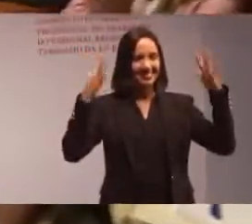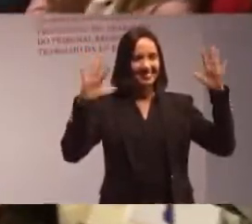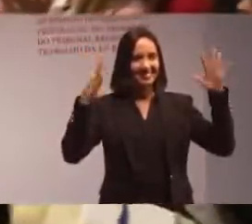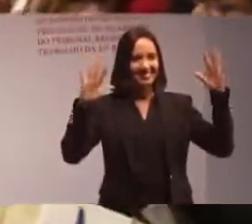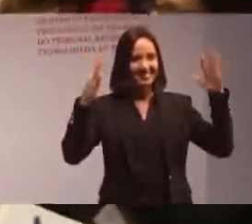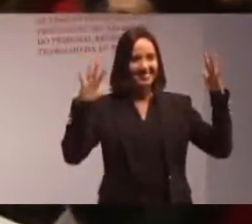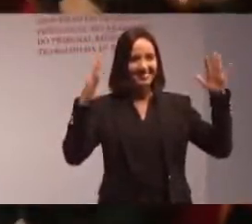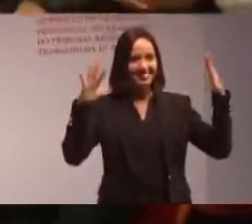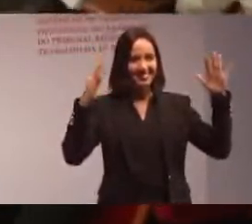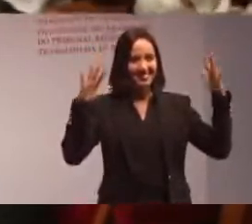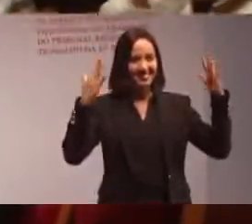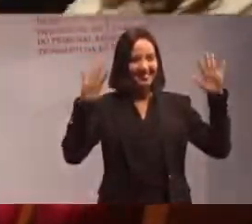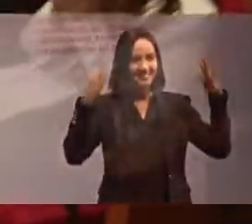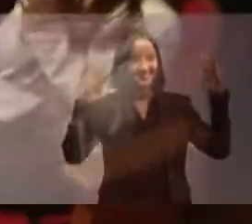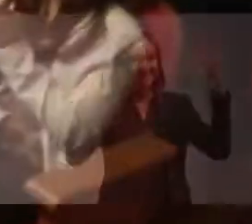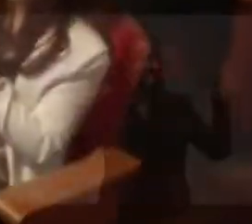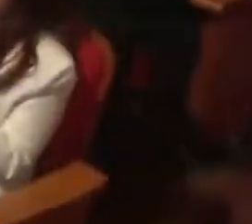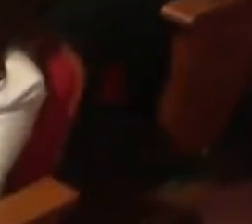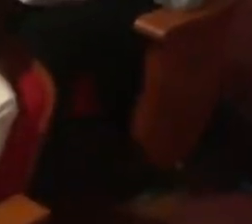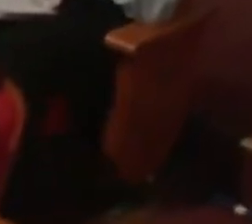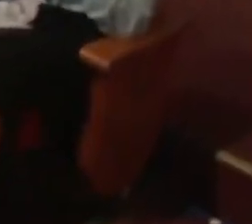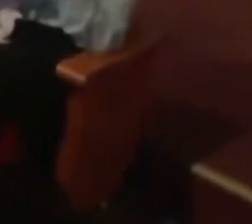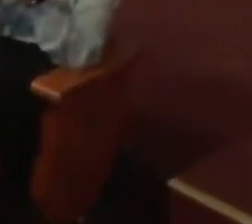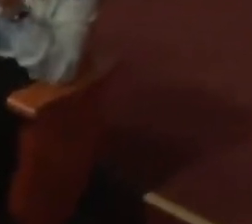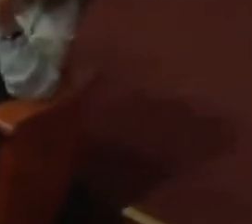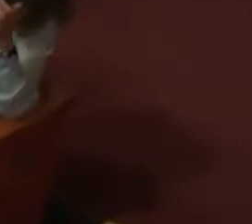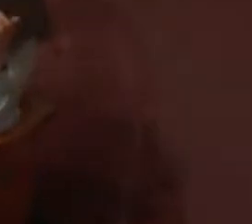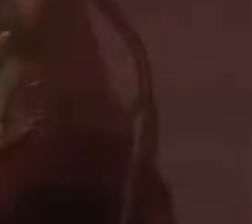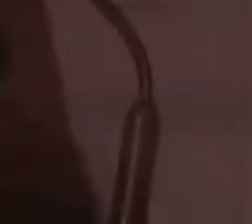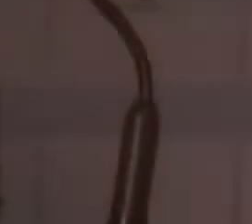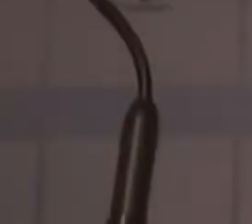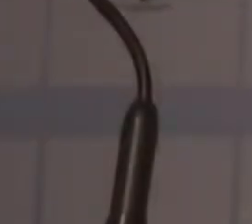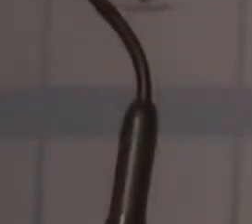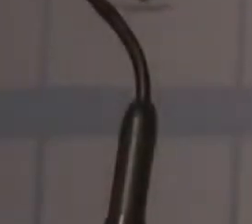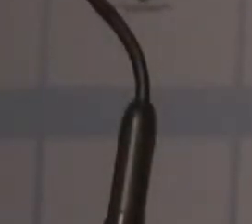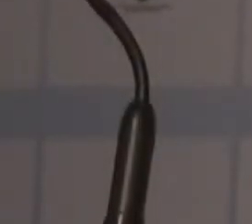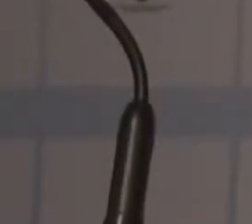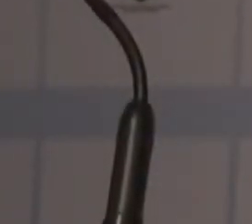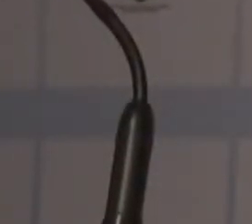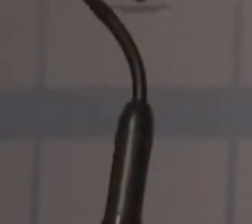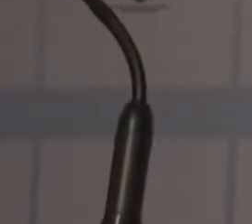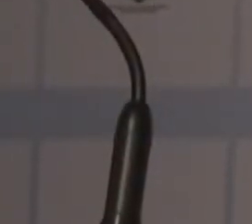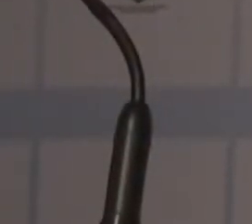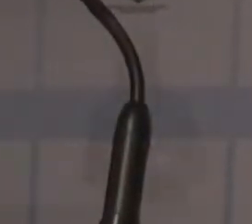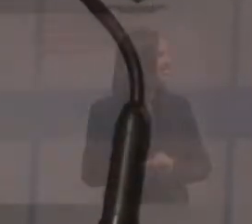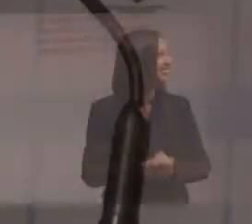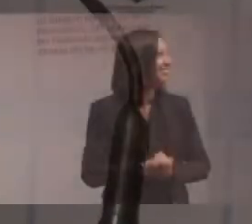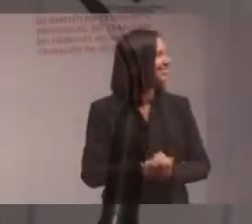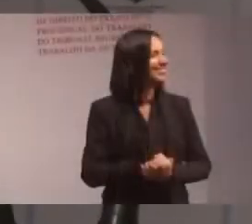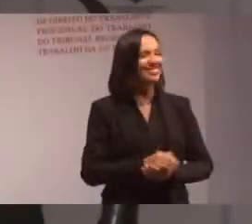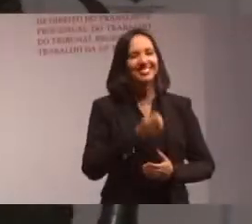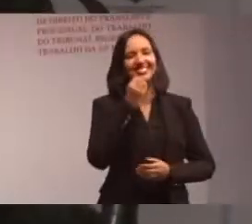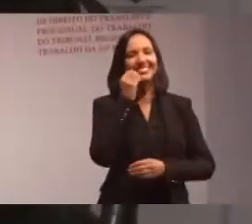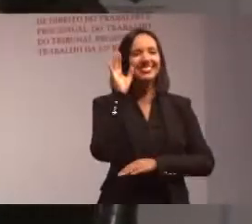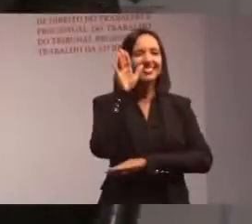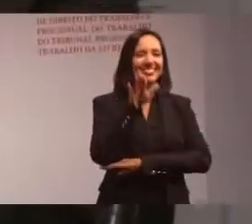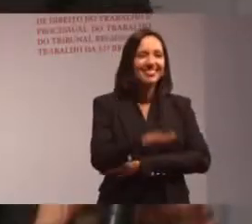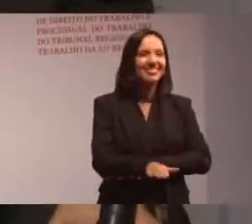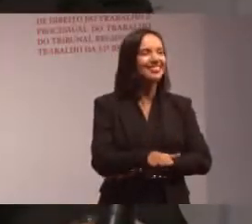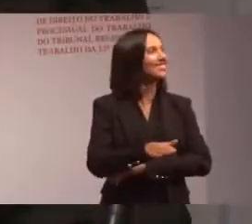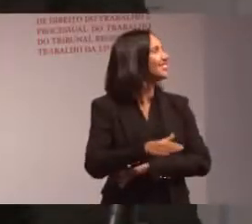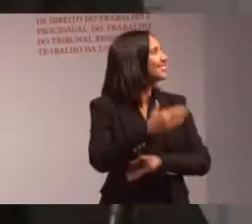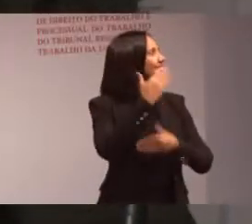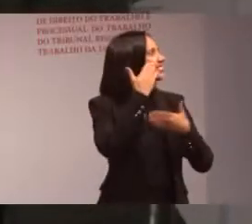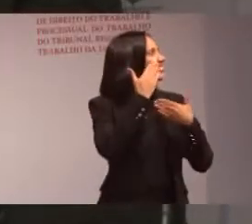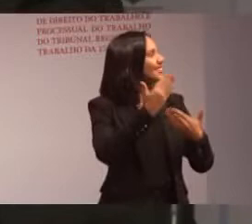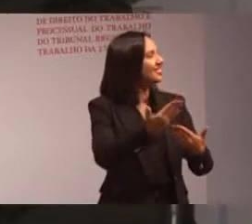Uh... Gente, muito boa tarde. Muito obrigada